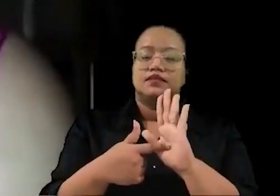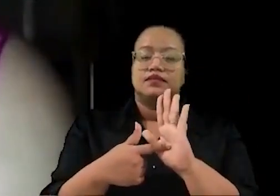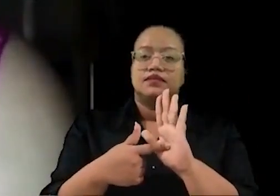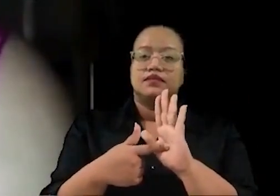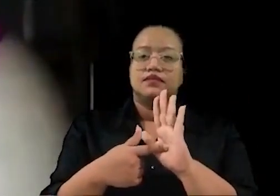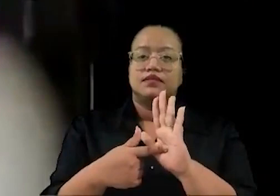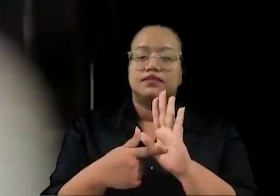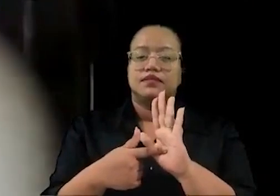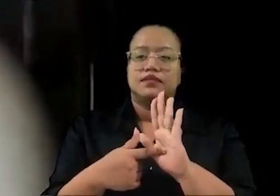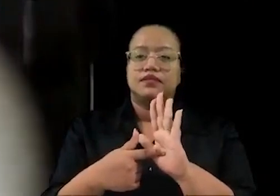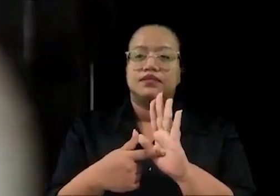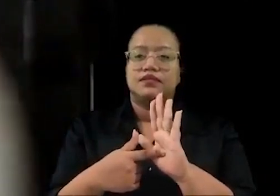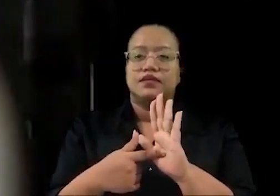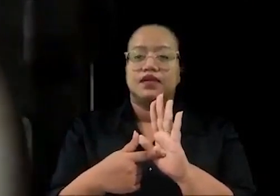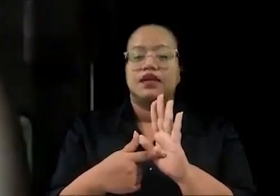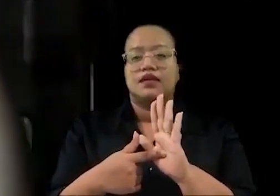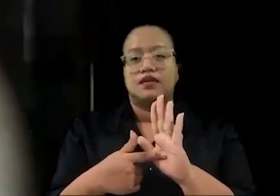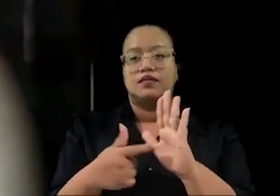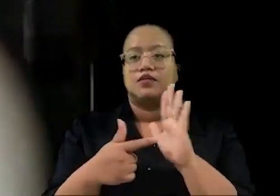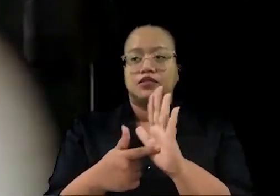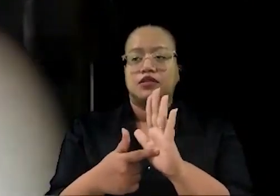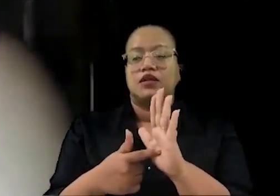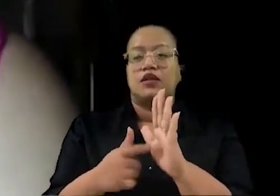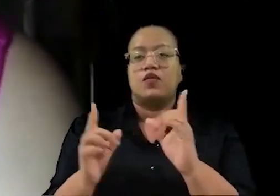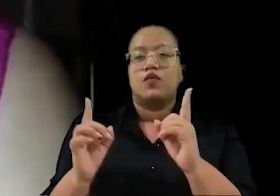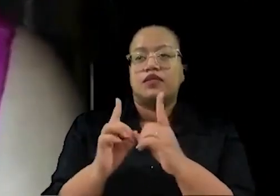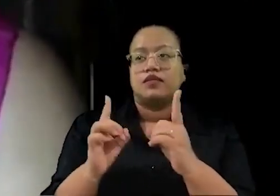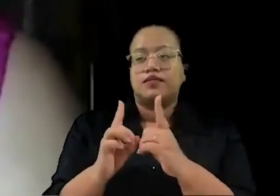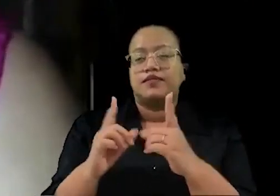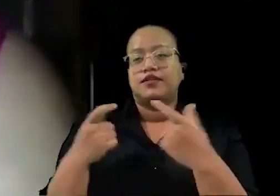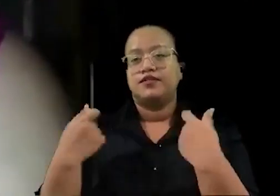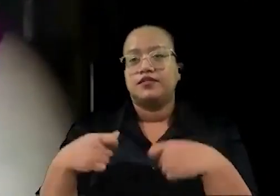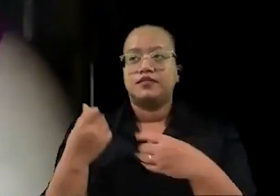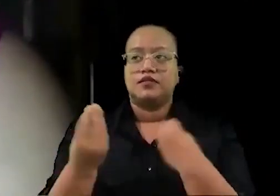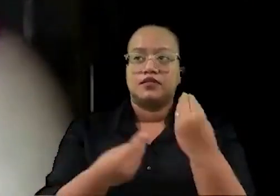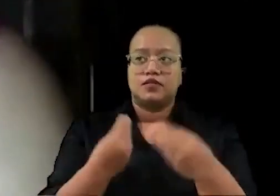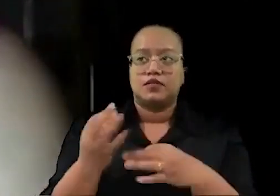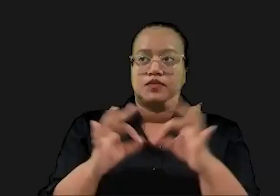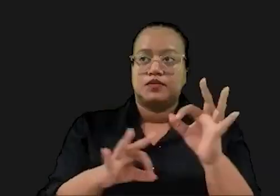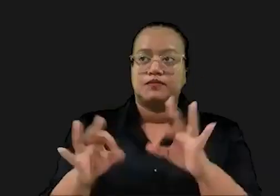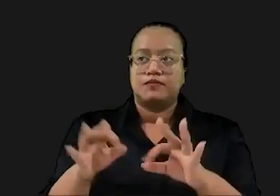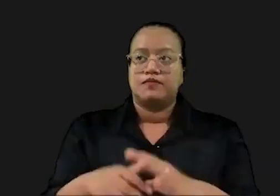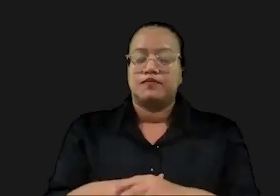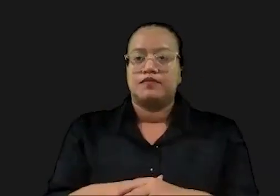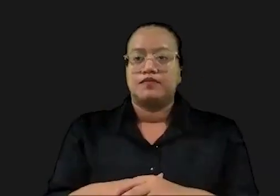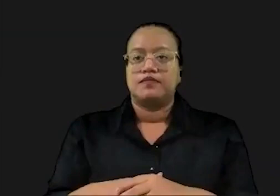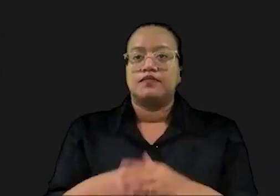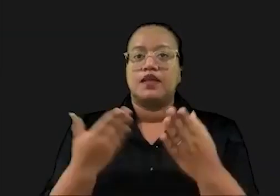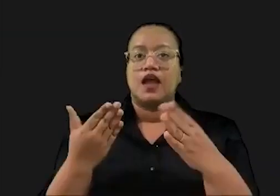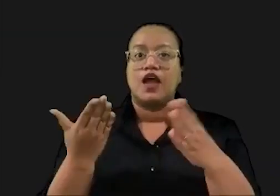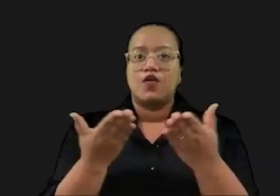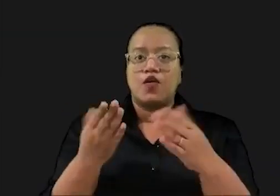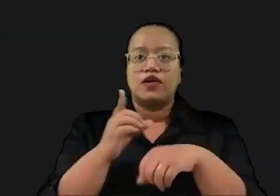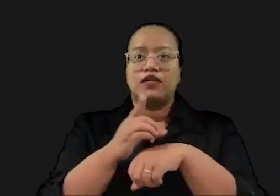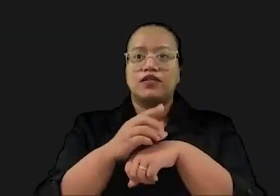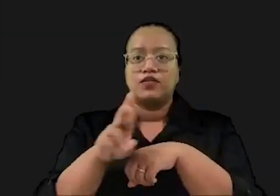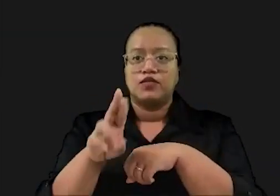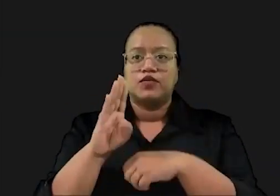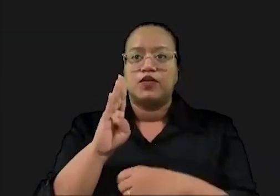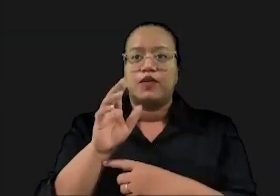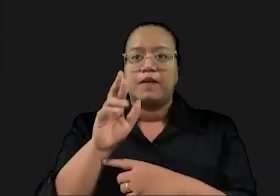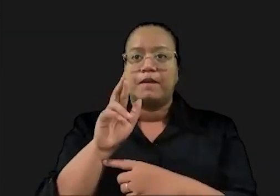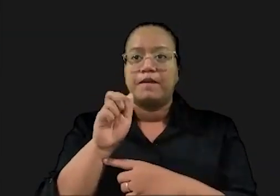o atendimento a essa necessidade. Doutor Brandão, agora parece que o senhor já está conectado. Está ouvindo?